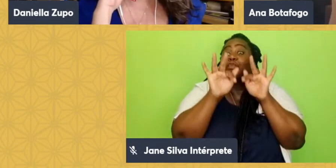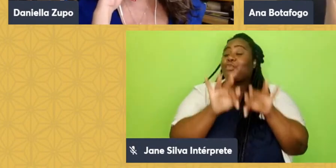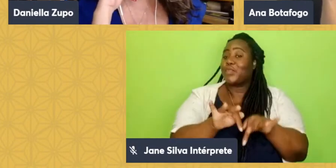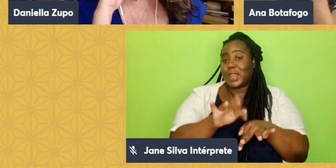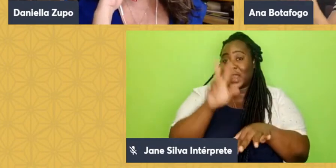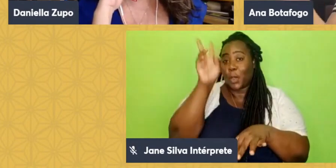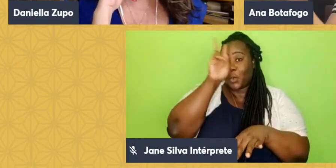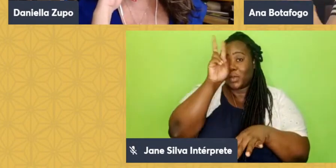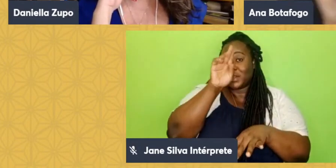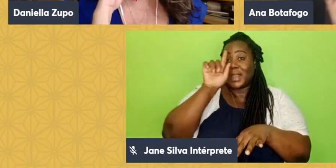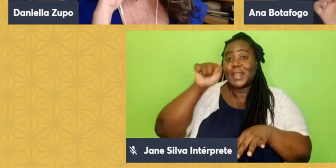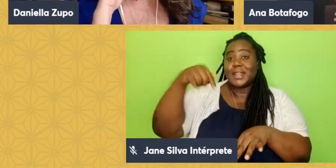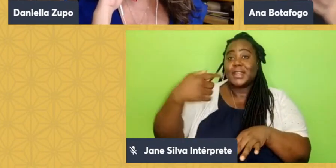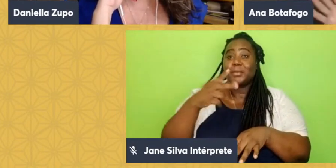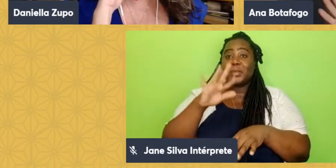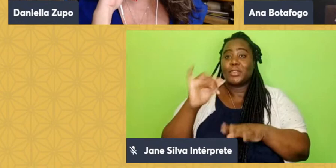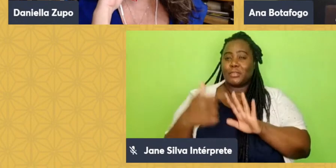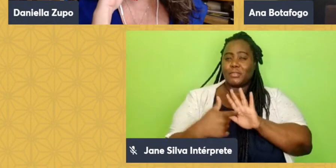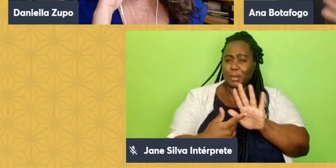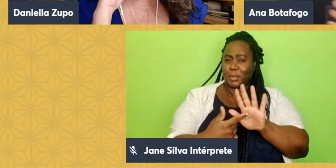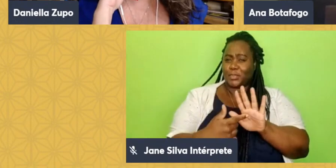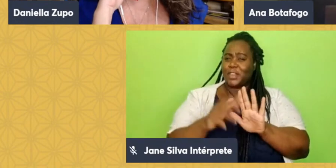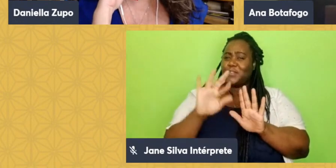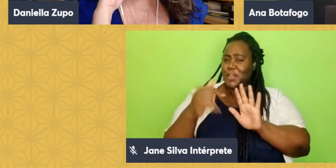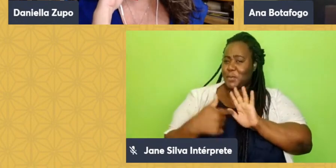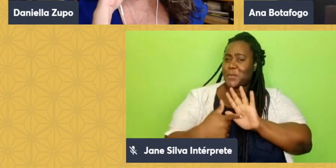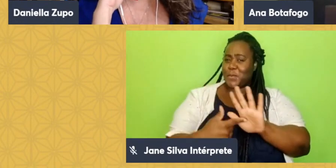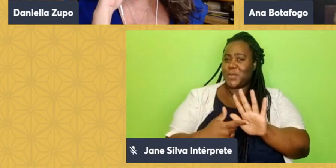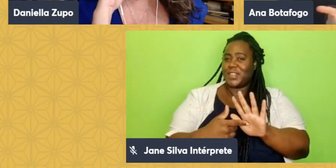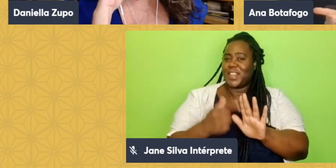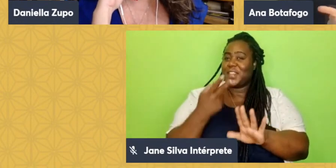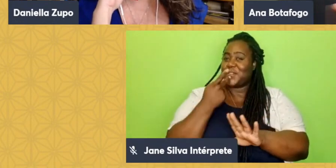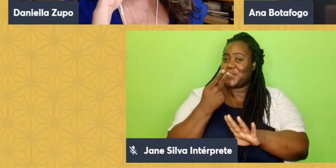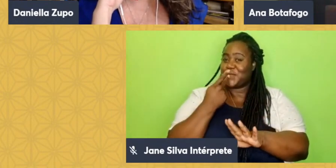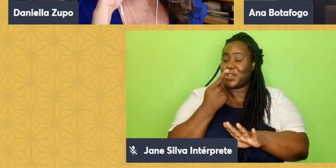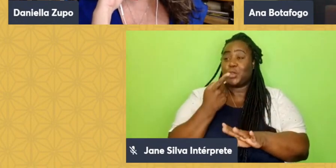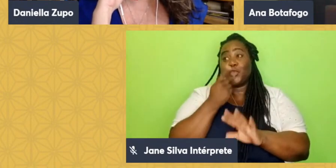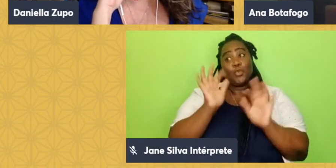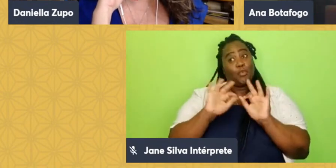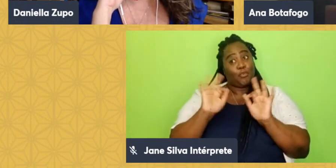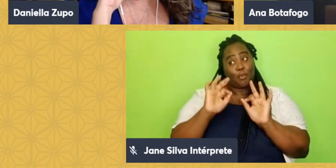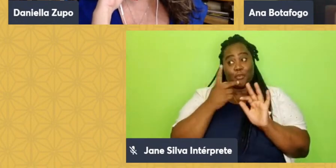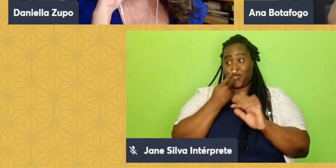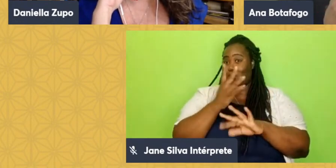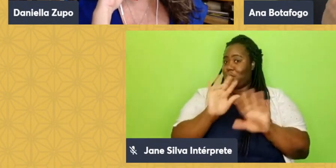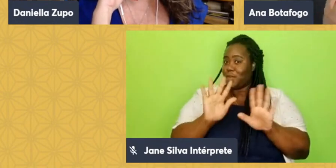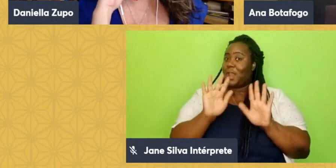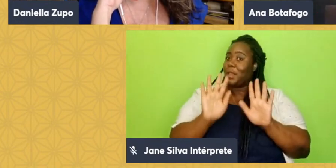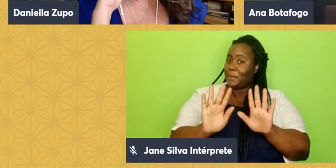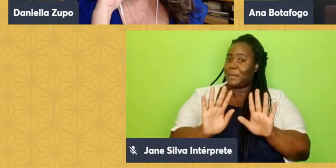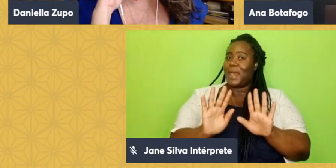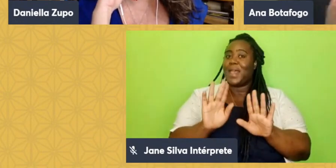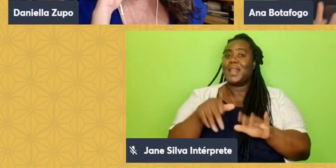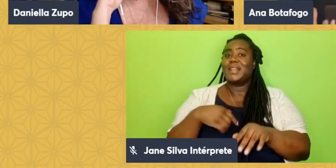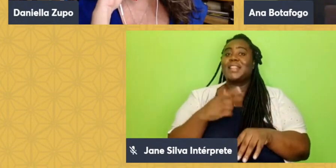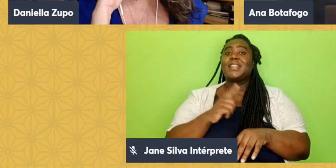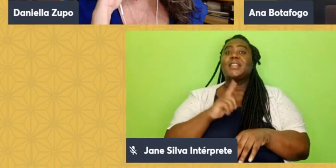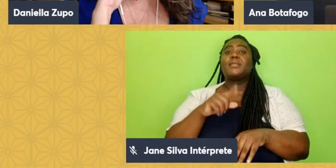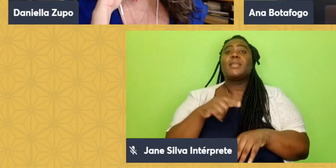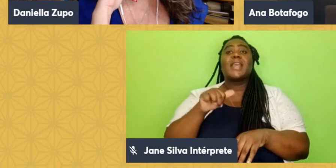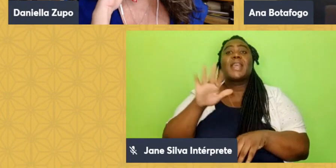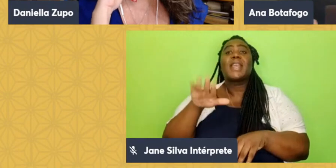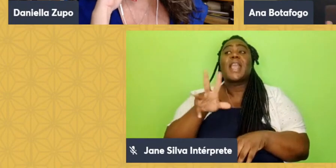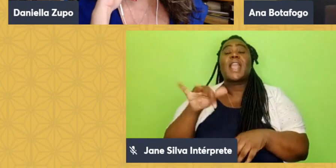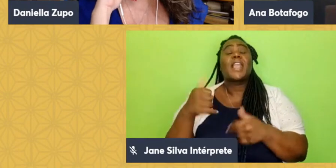história que eu acho que depois eles vão botar em um finalzinho que eu vou contar não vou contar o final mas era o seguinte com